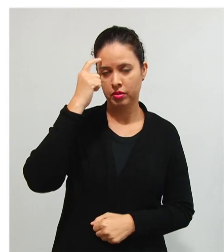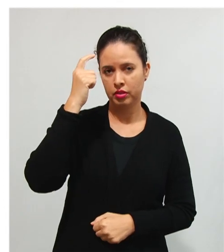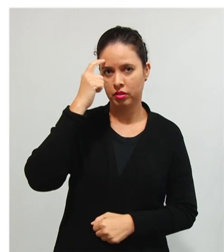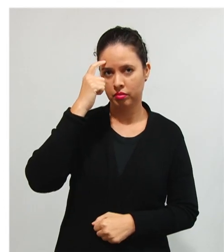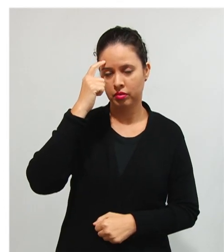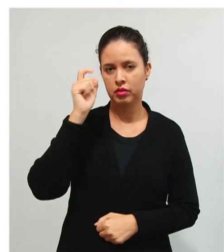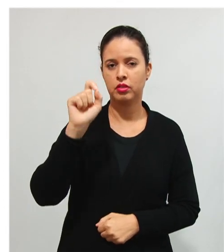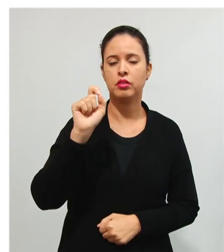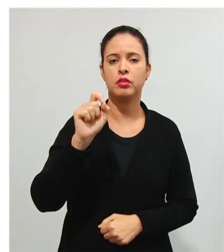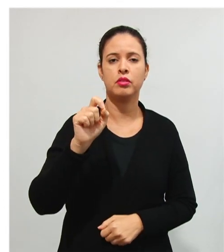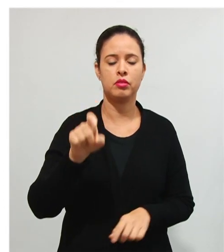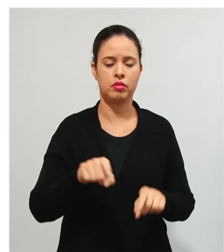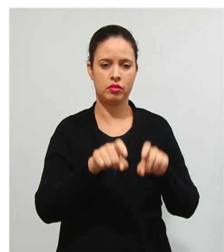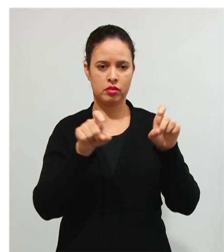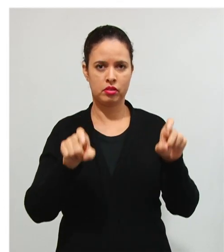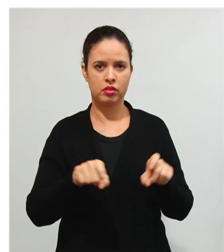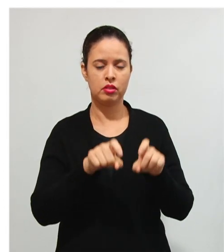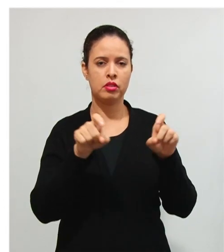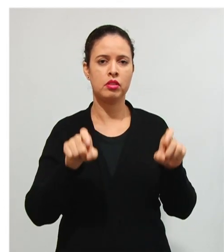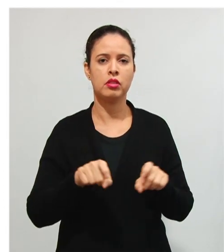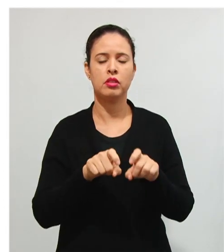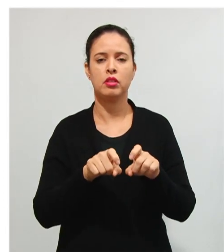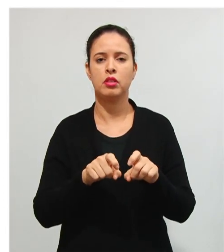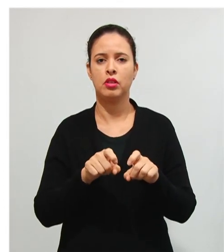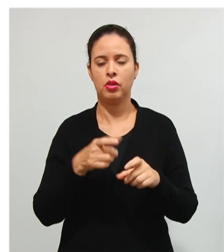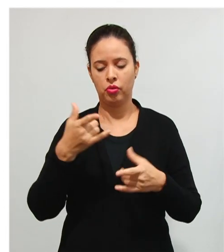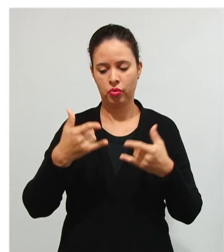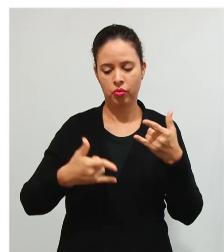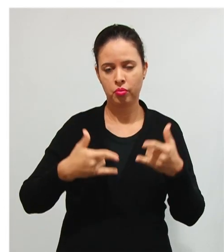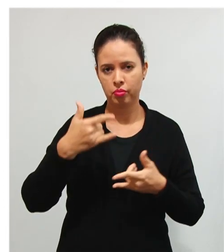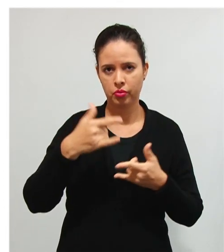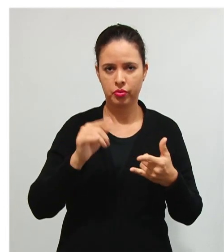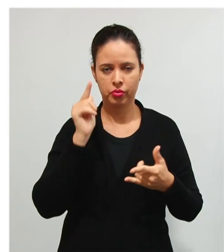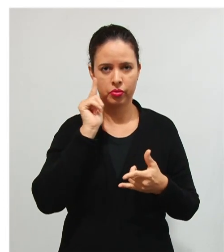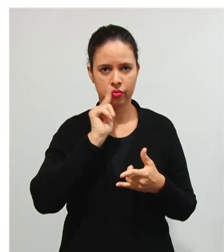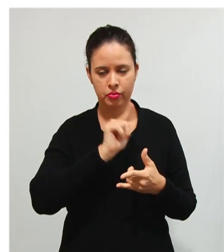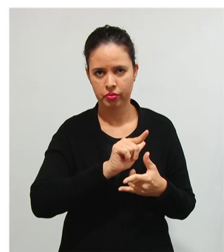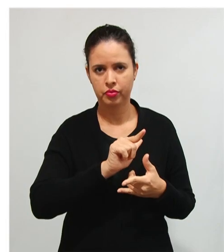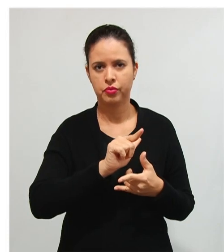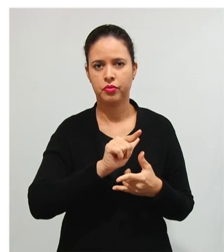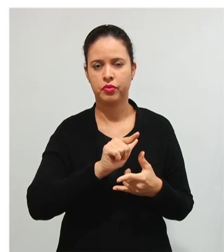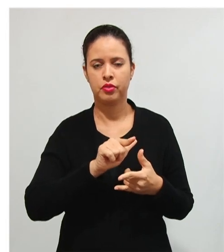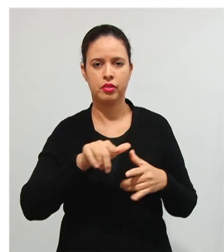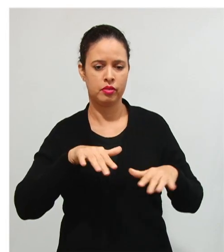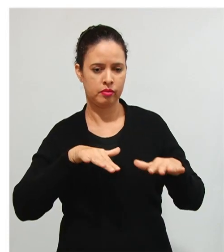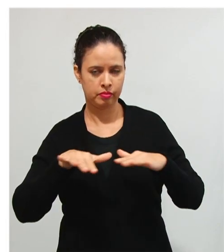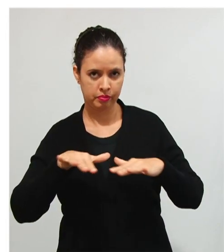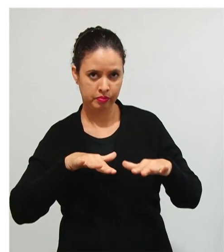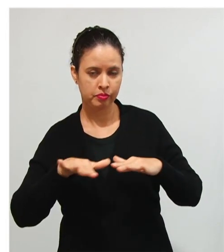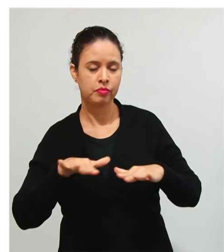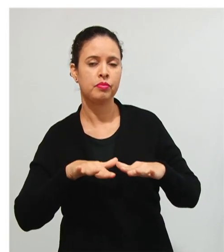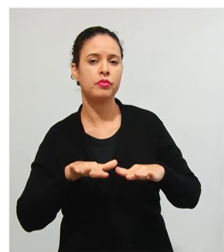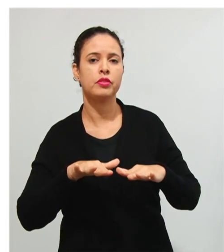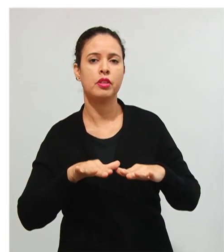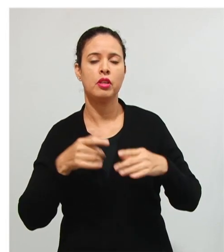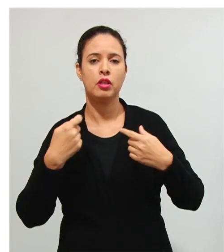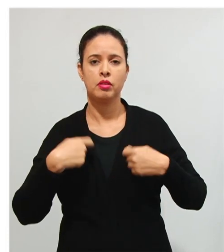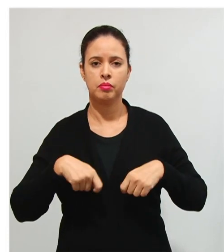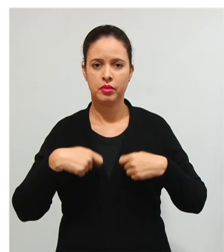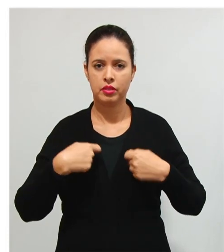computacional. E para que o robô consiga, por exemplo, andar ou se movimentar ou realizar determinada tarefa, eu